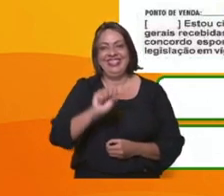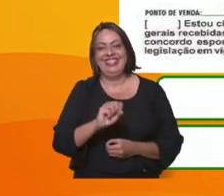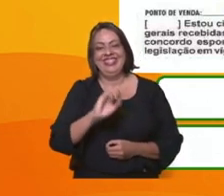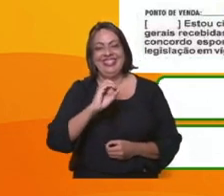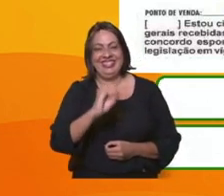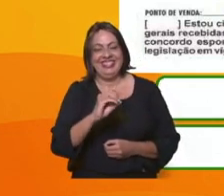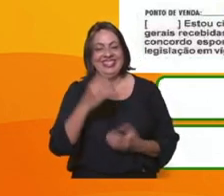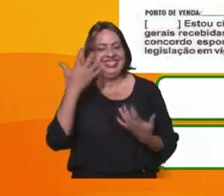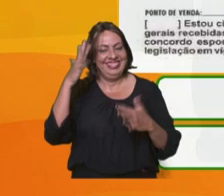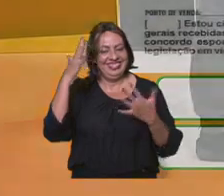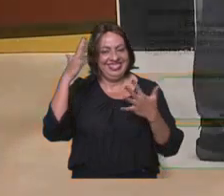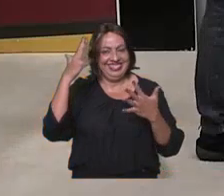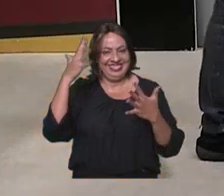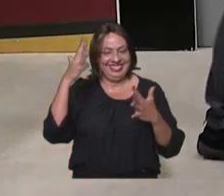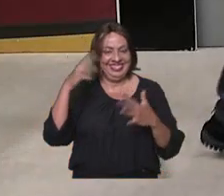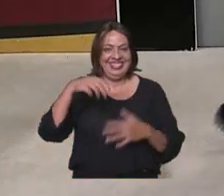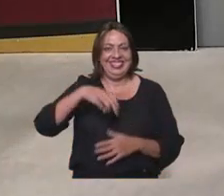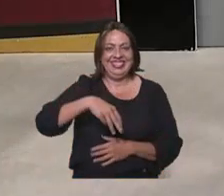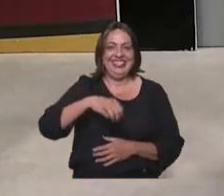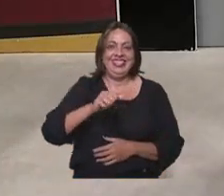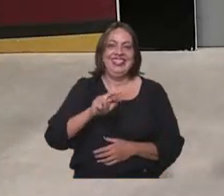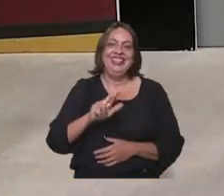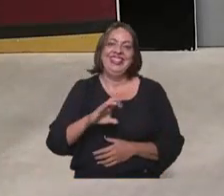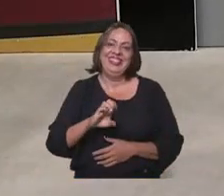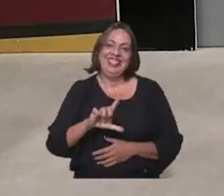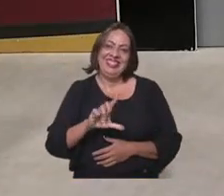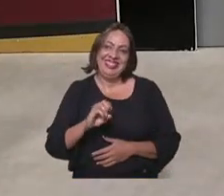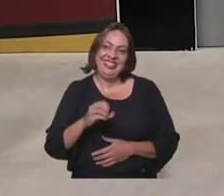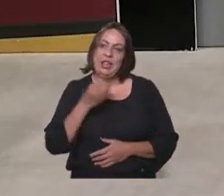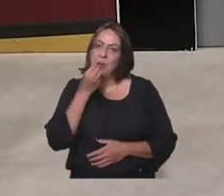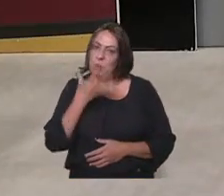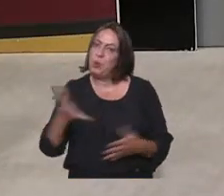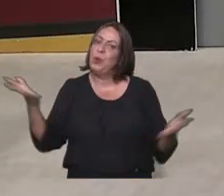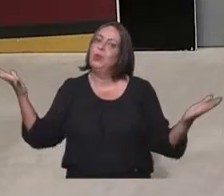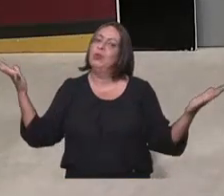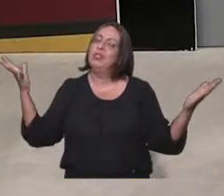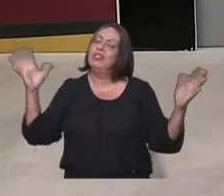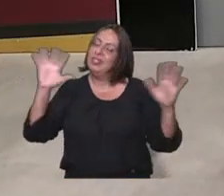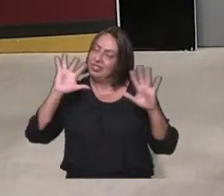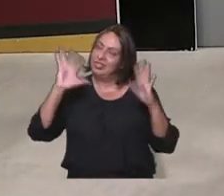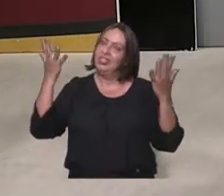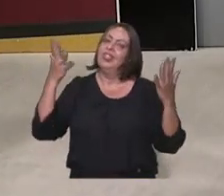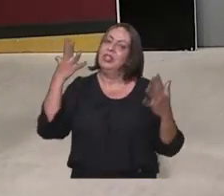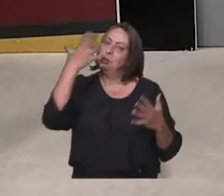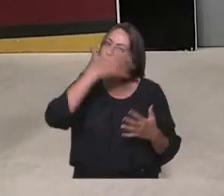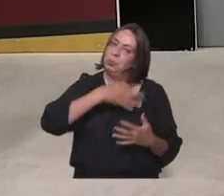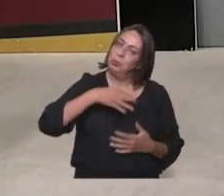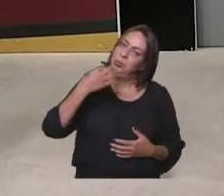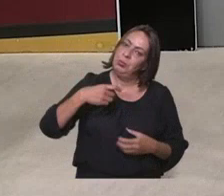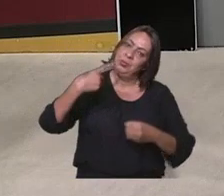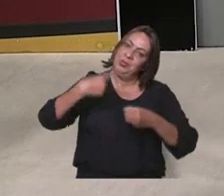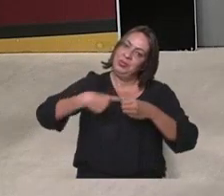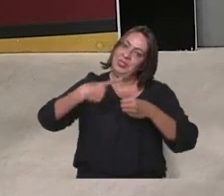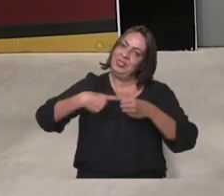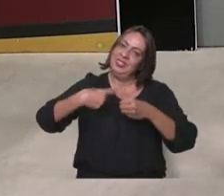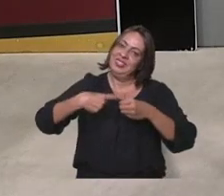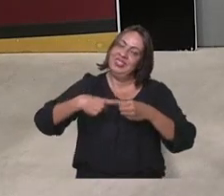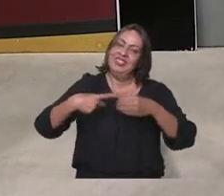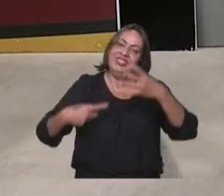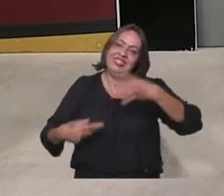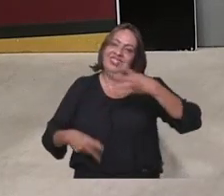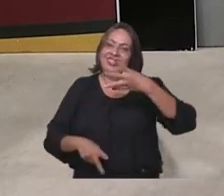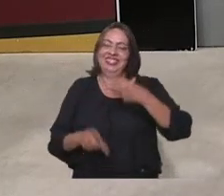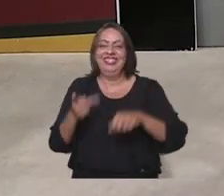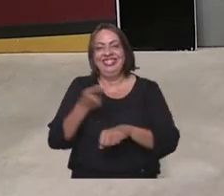138980. Parabéns, Marcelo! Bom demais! Festa bonita aí no interior com o contemplado do nosso quarto